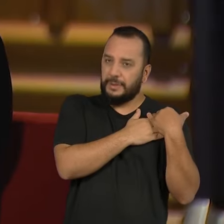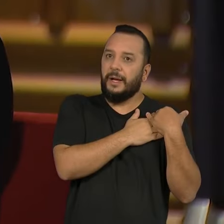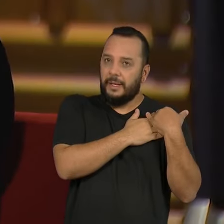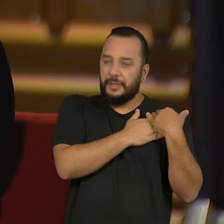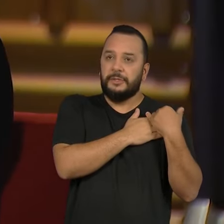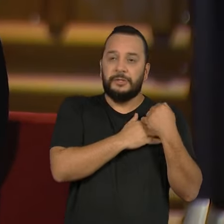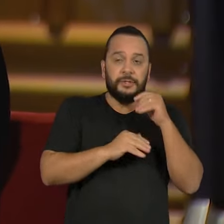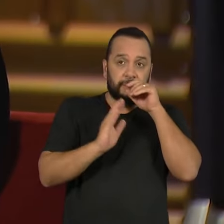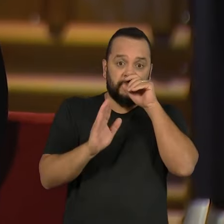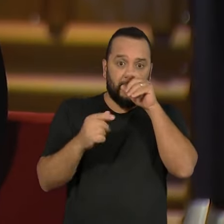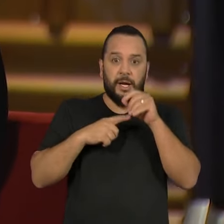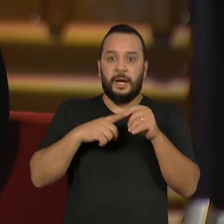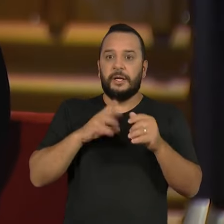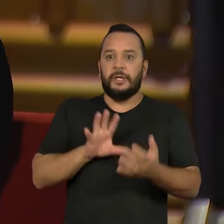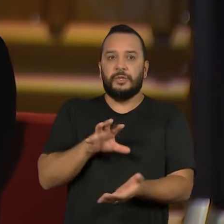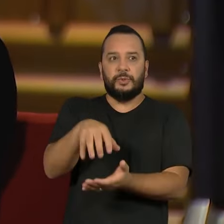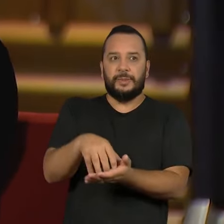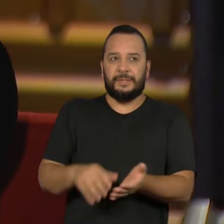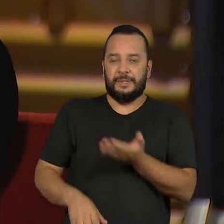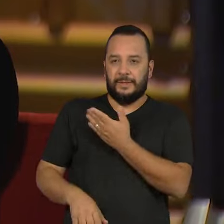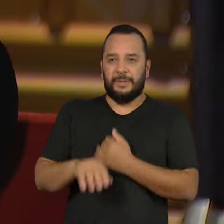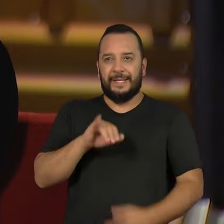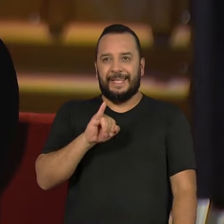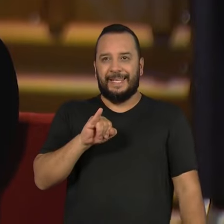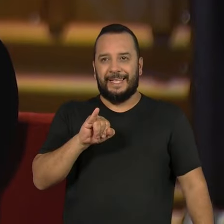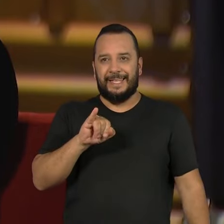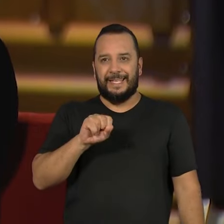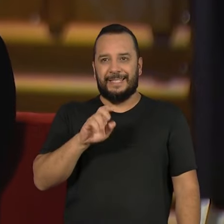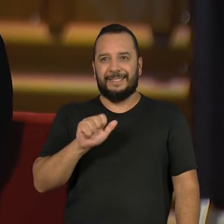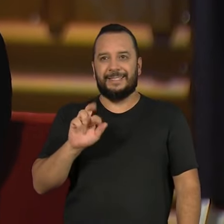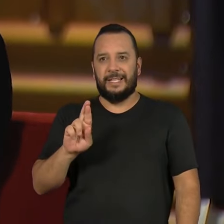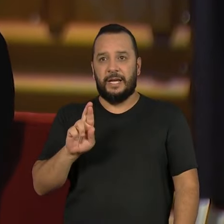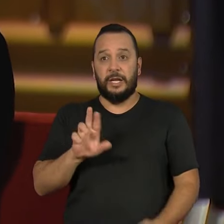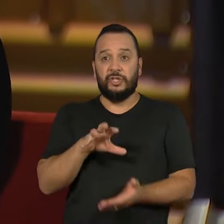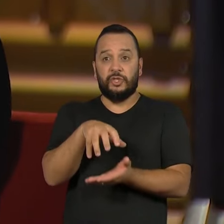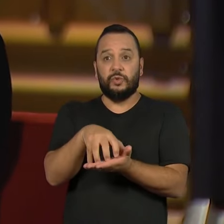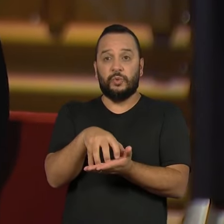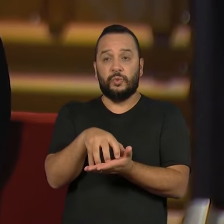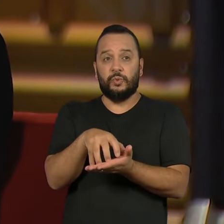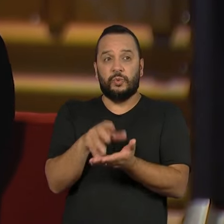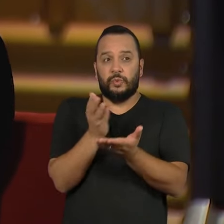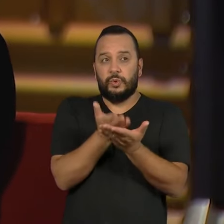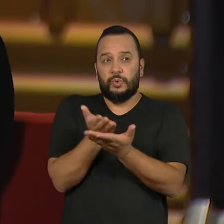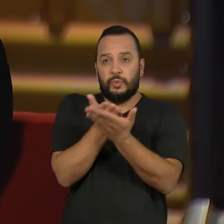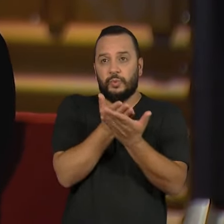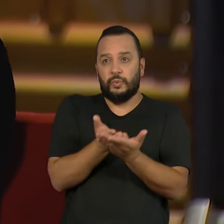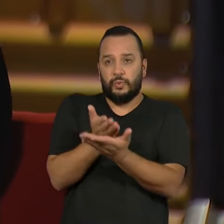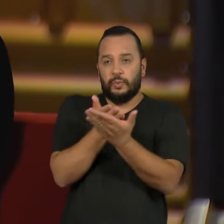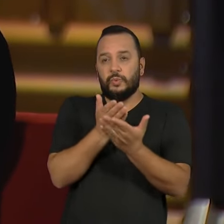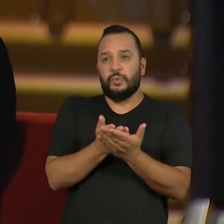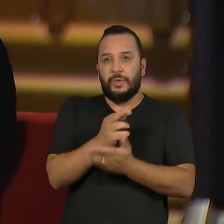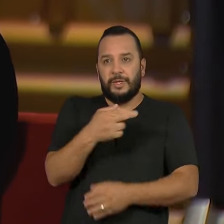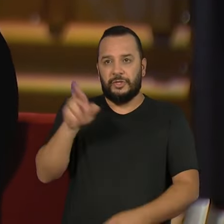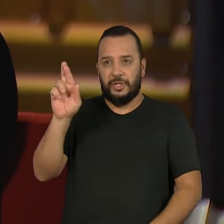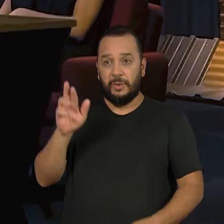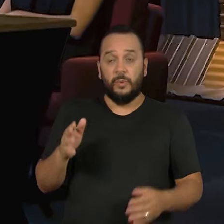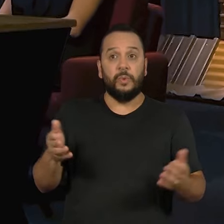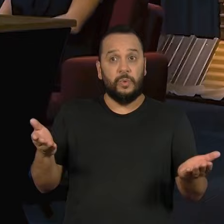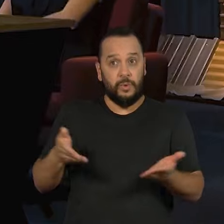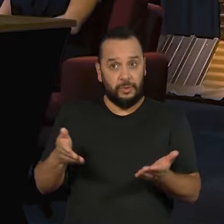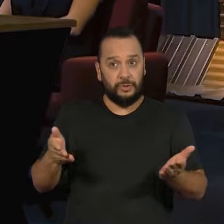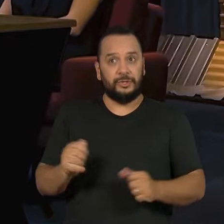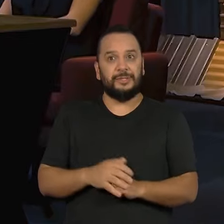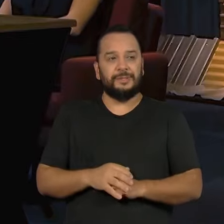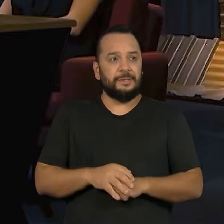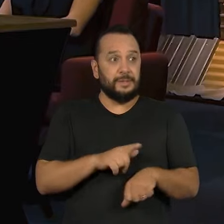iser numa organização como o iser o Instituto de estudos da religião e é muita responsabilidade estar numa organização como iser hoje hoje